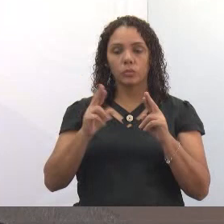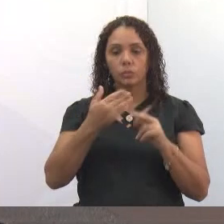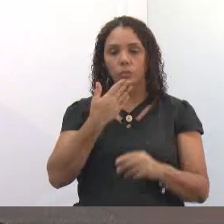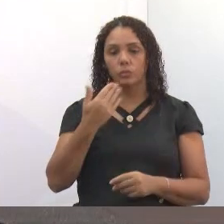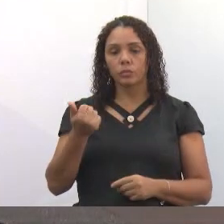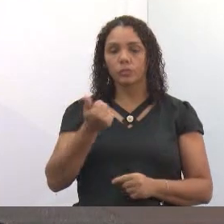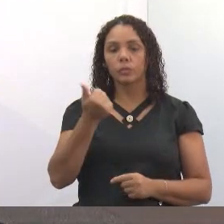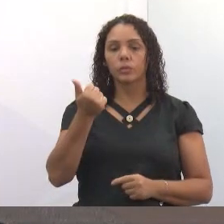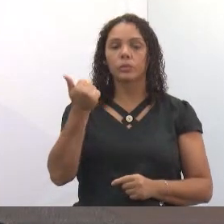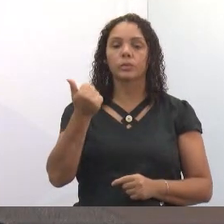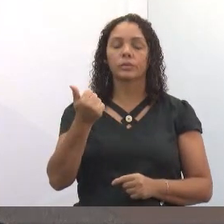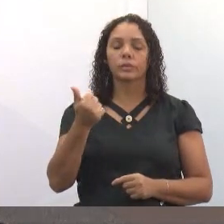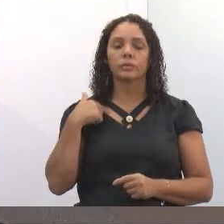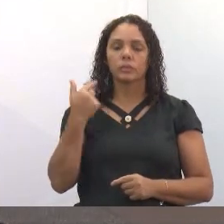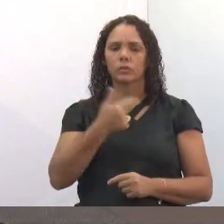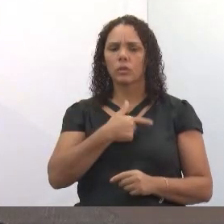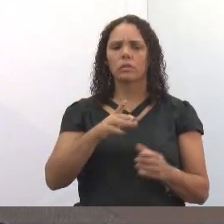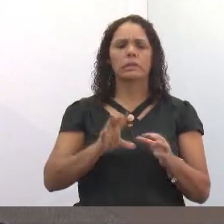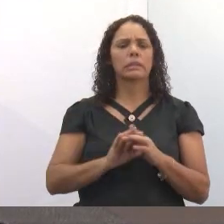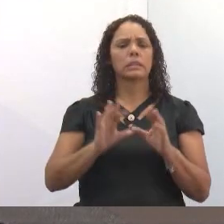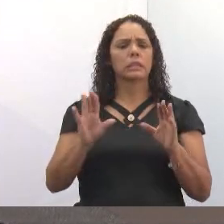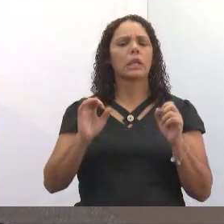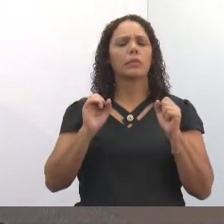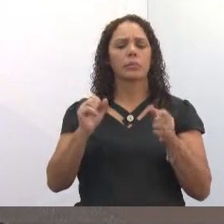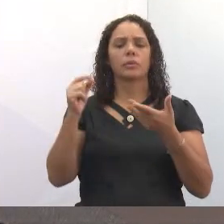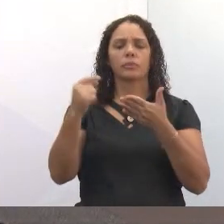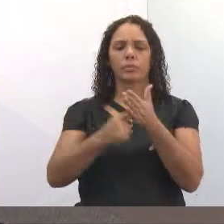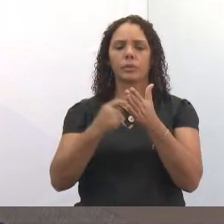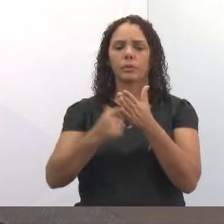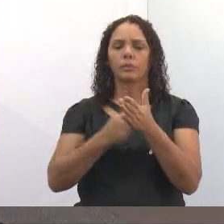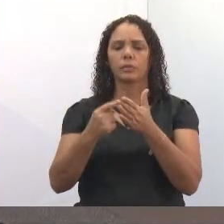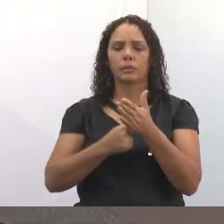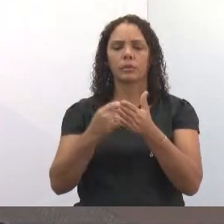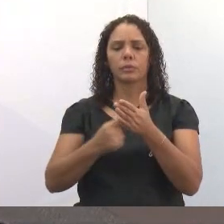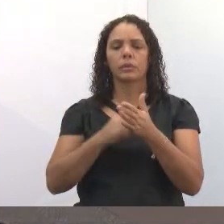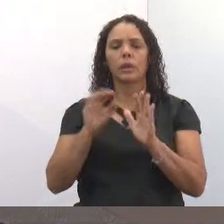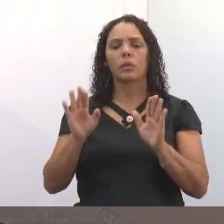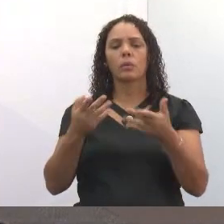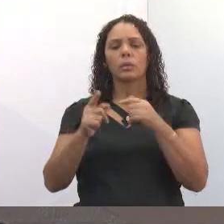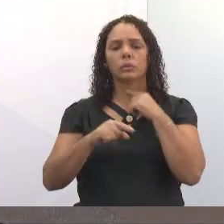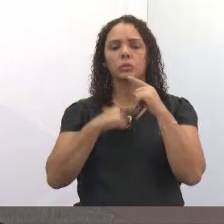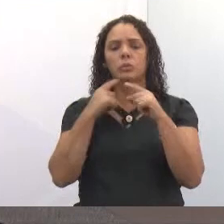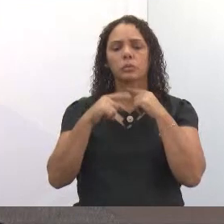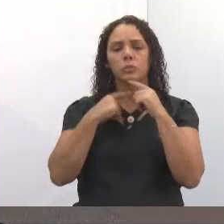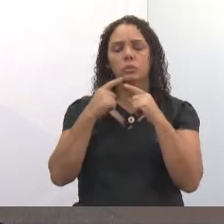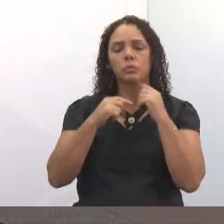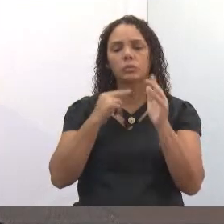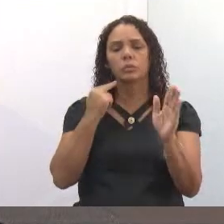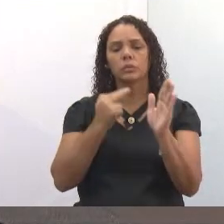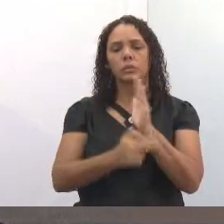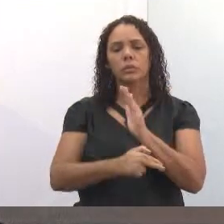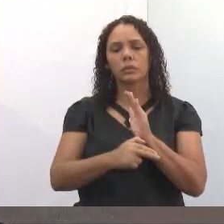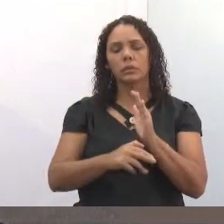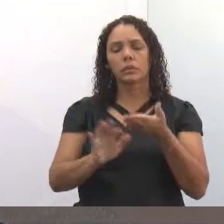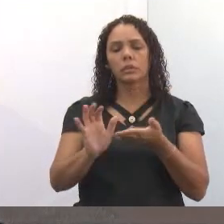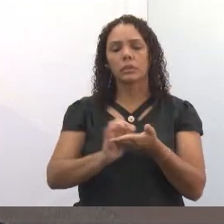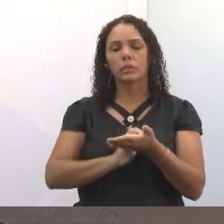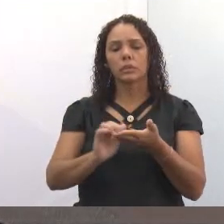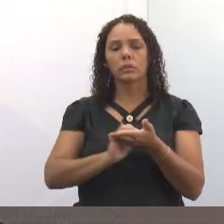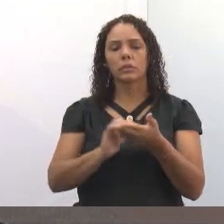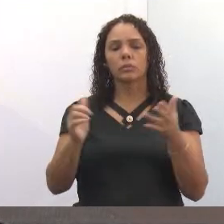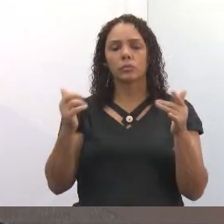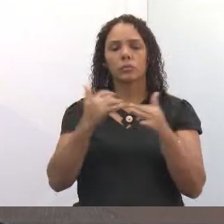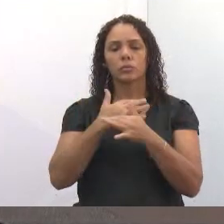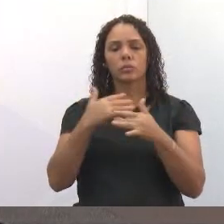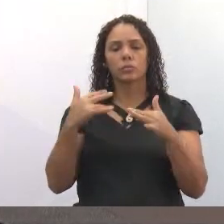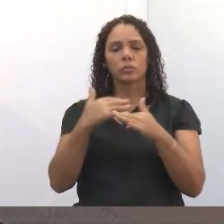colocamos no nos à disposição para quaisquer esclarecimento que se faça necessário. Edson Aníbal de Aquino Guedes, secretário de